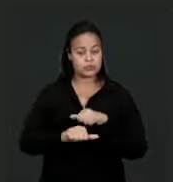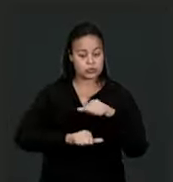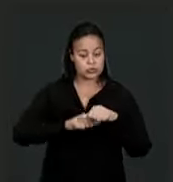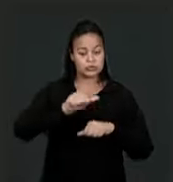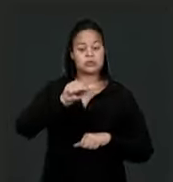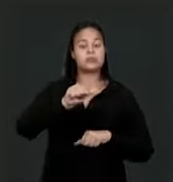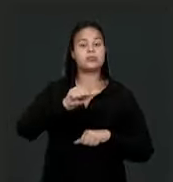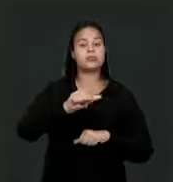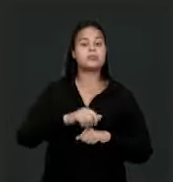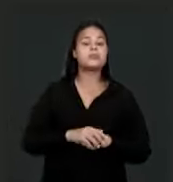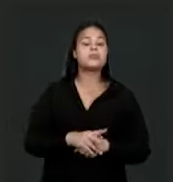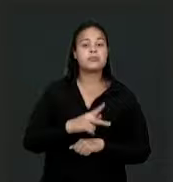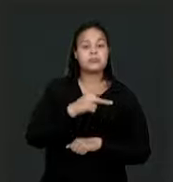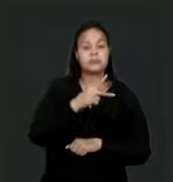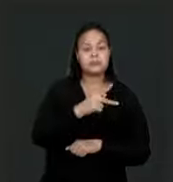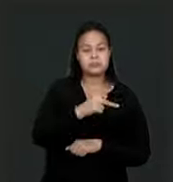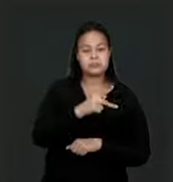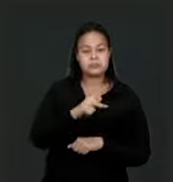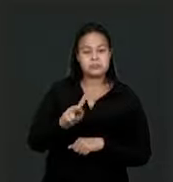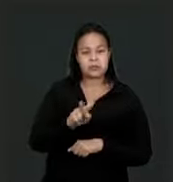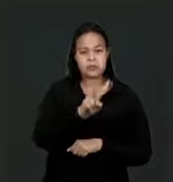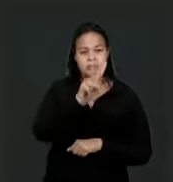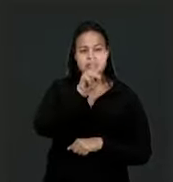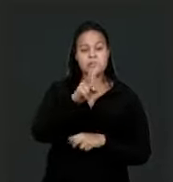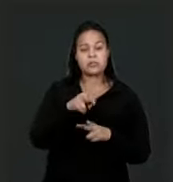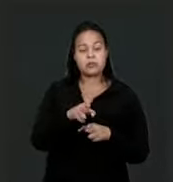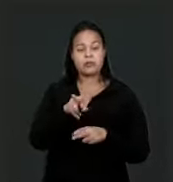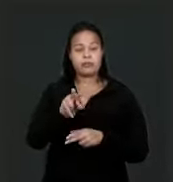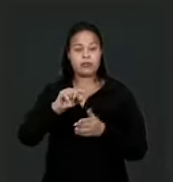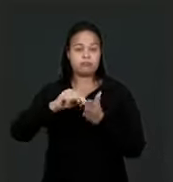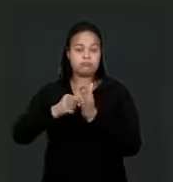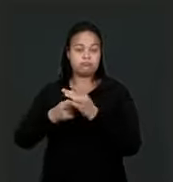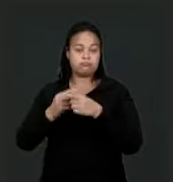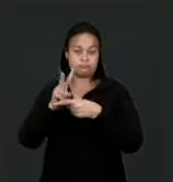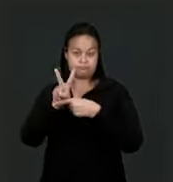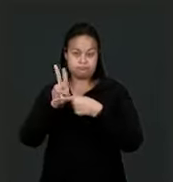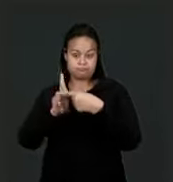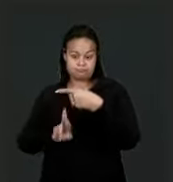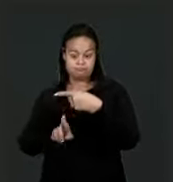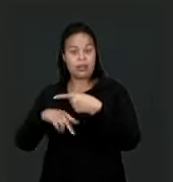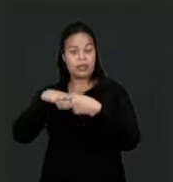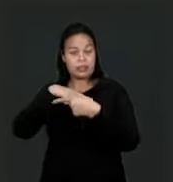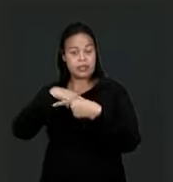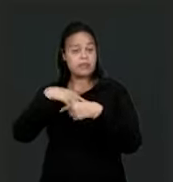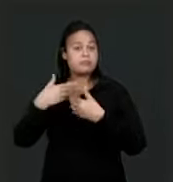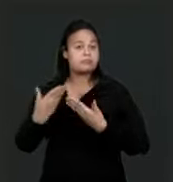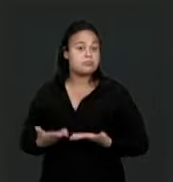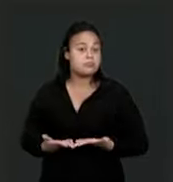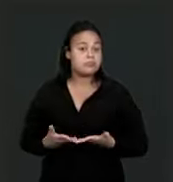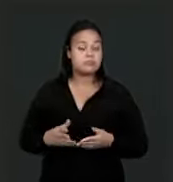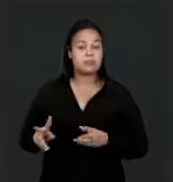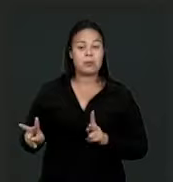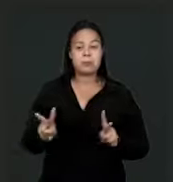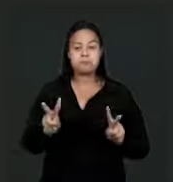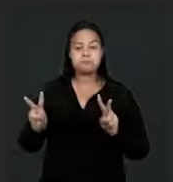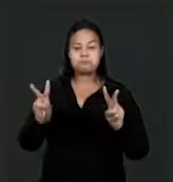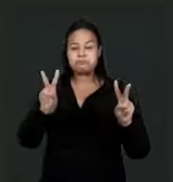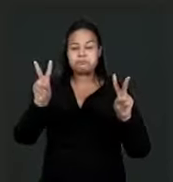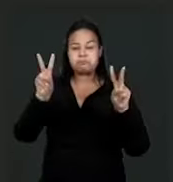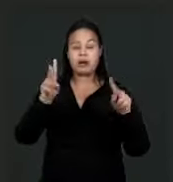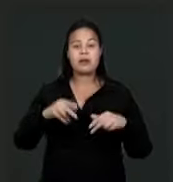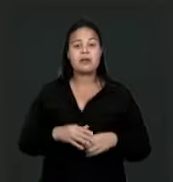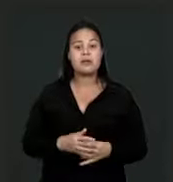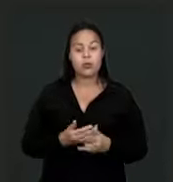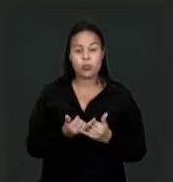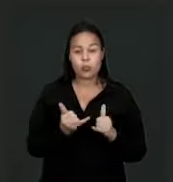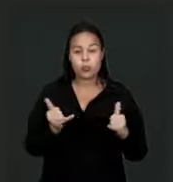Substituindo, potência é V vezes V sobre R. Temos então que a potência é a